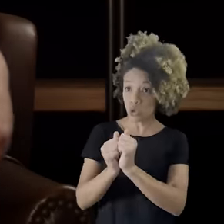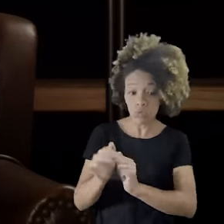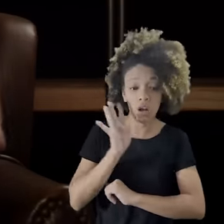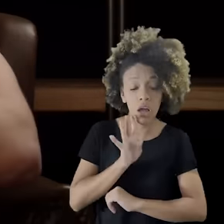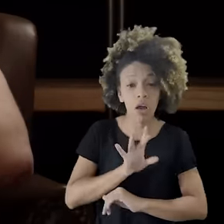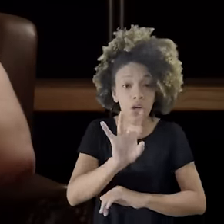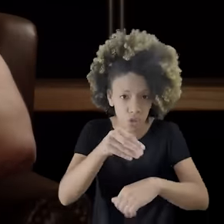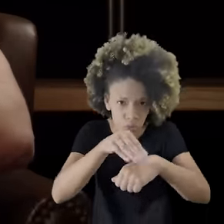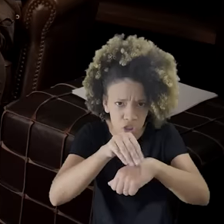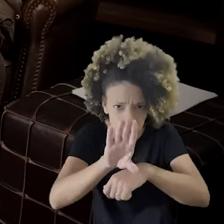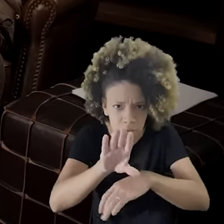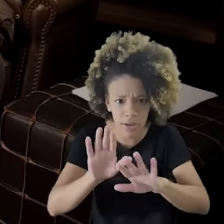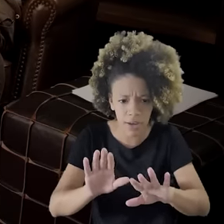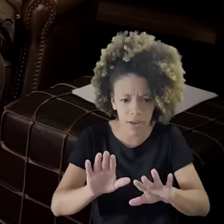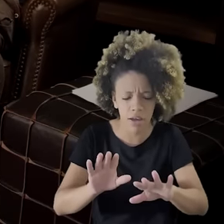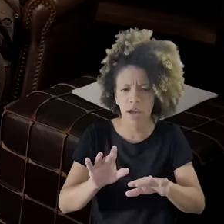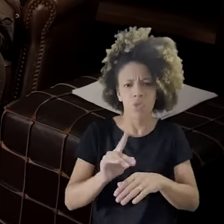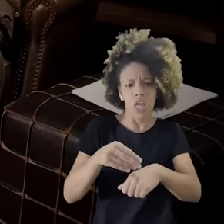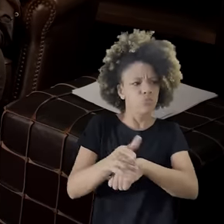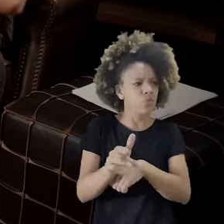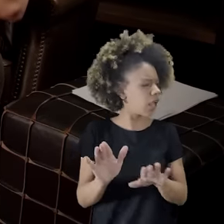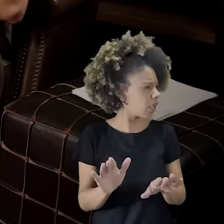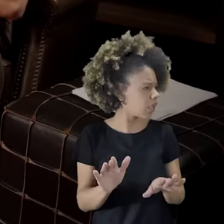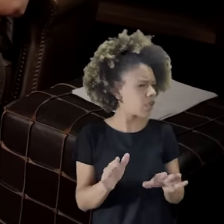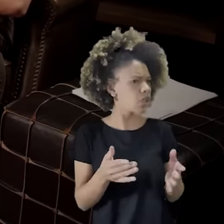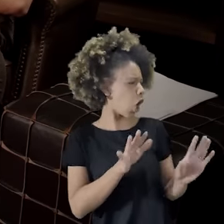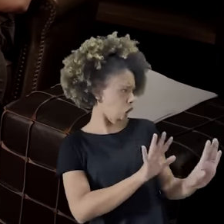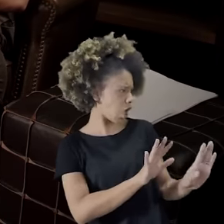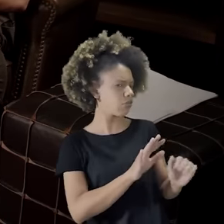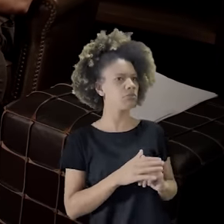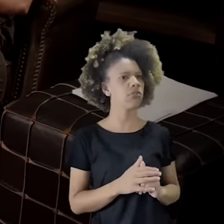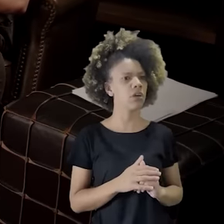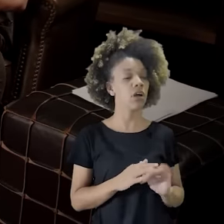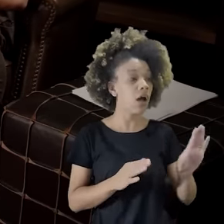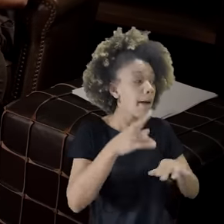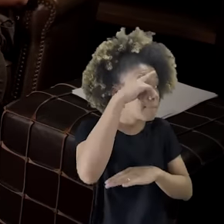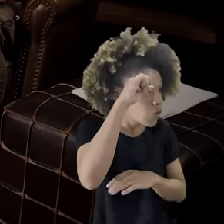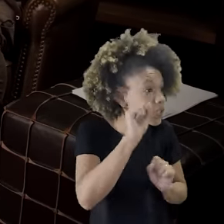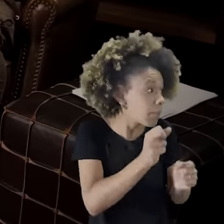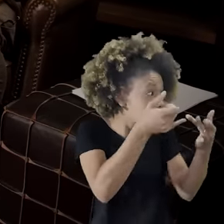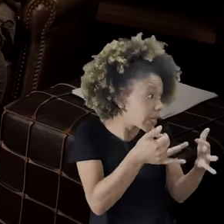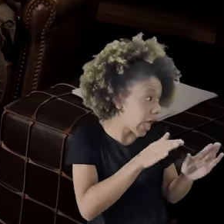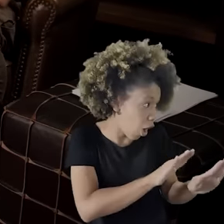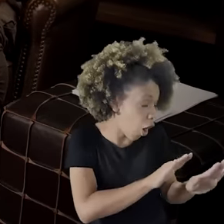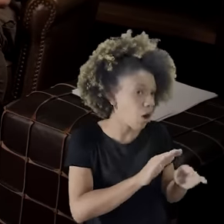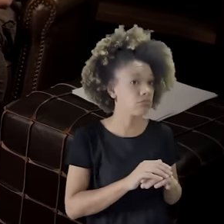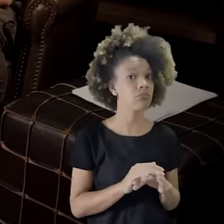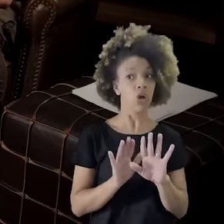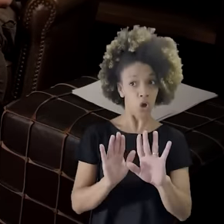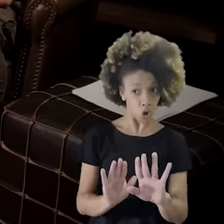tá ó só vou te dar um toque o toque ele não vem com toque em vez de você chegar para você e fala assim chega para mim e fala assim Maurício pode contar um negócio Olha só